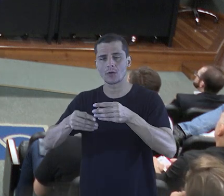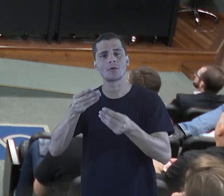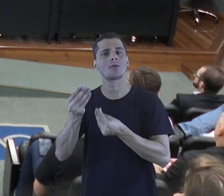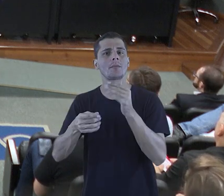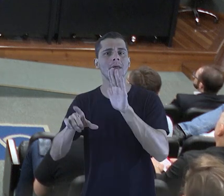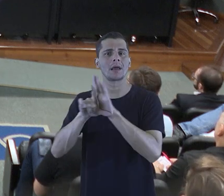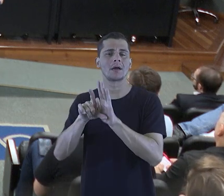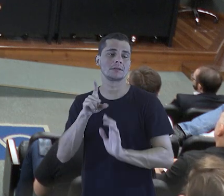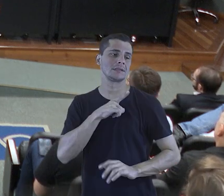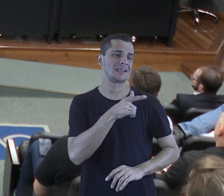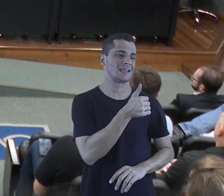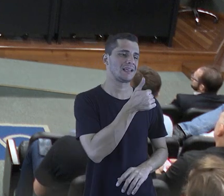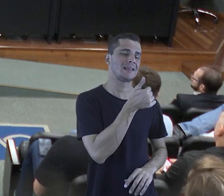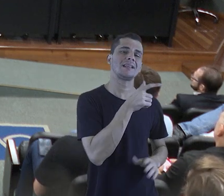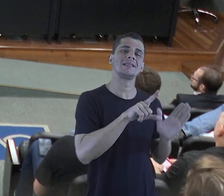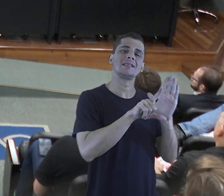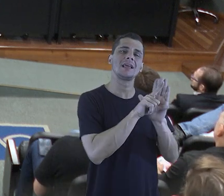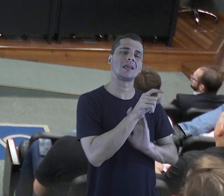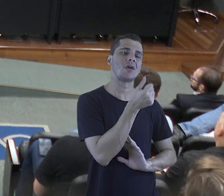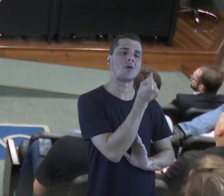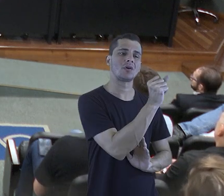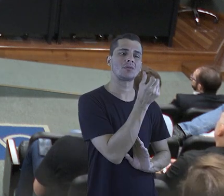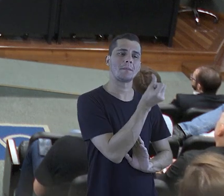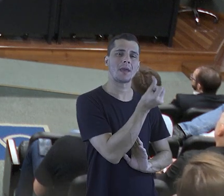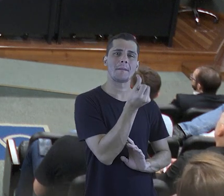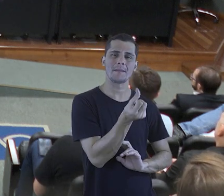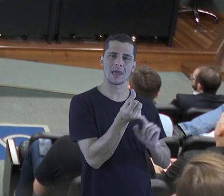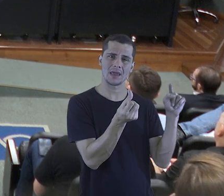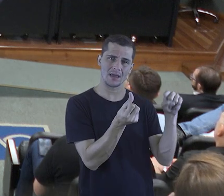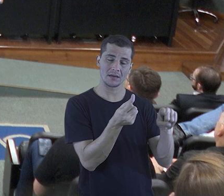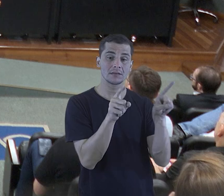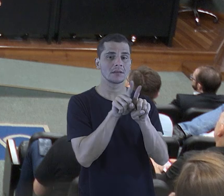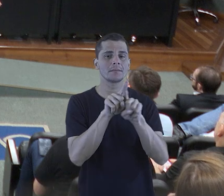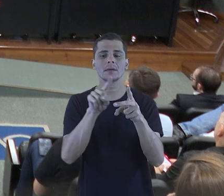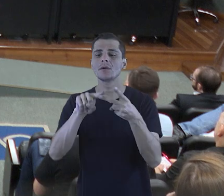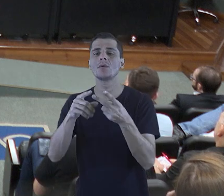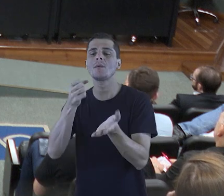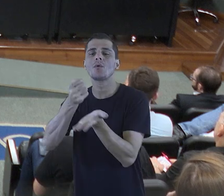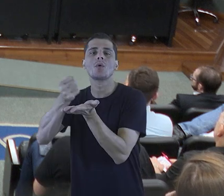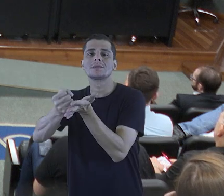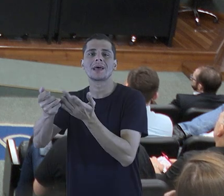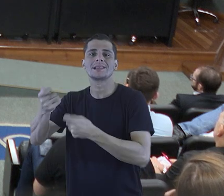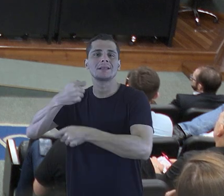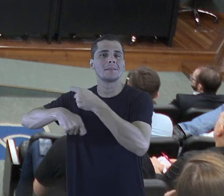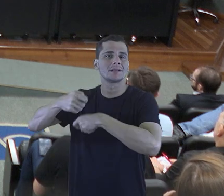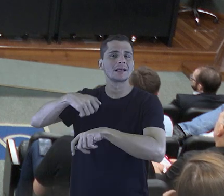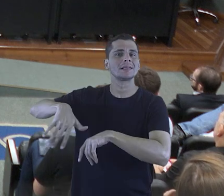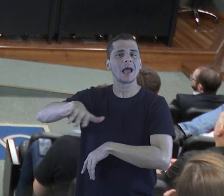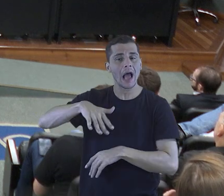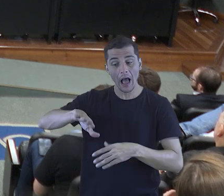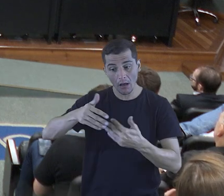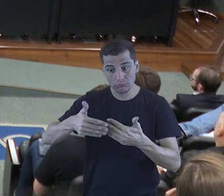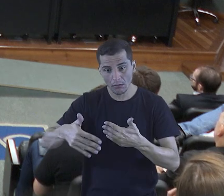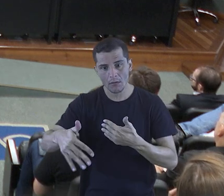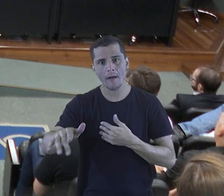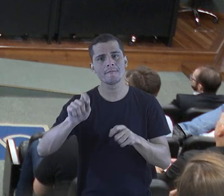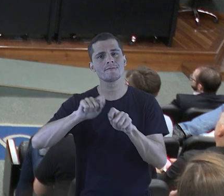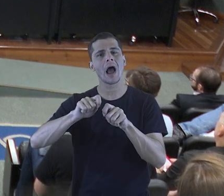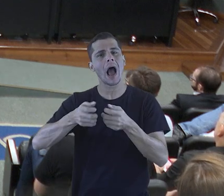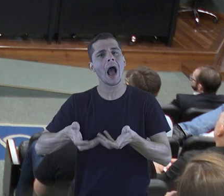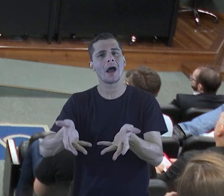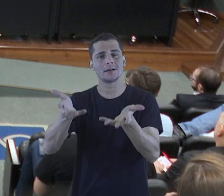execução de contrato administrativo, execução de convênio. Cumprimento de obrigação legal,